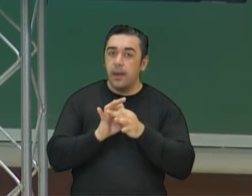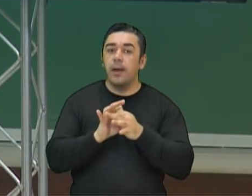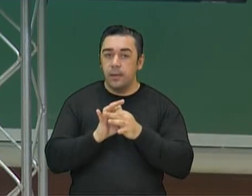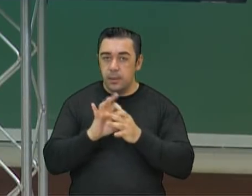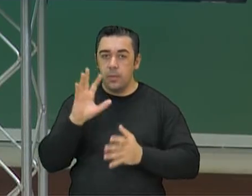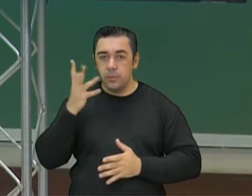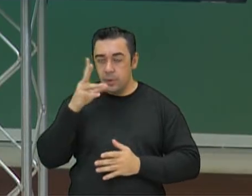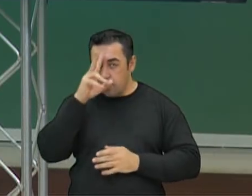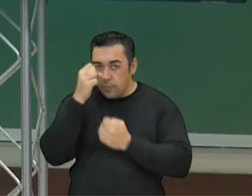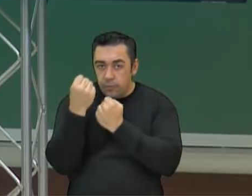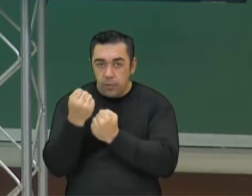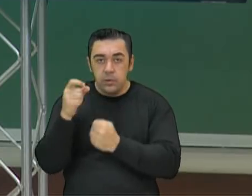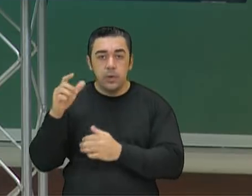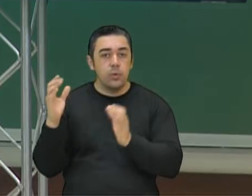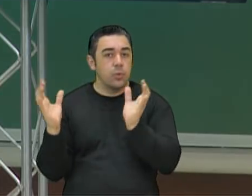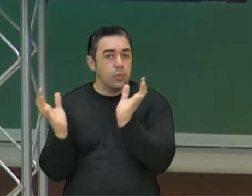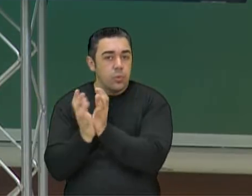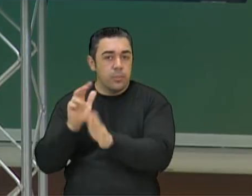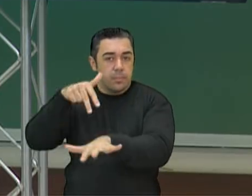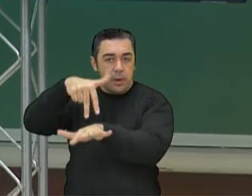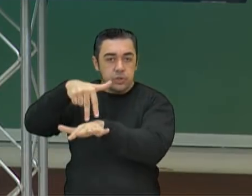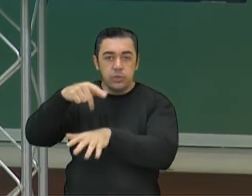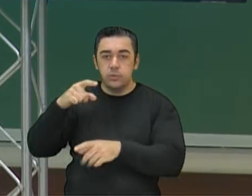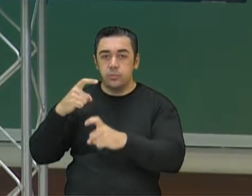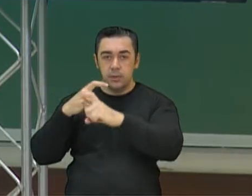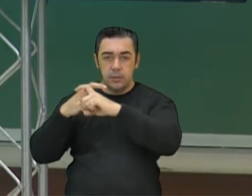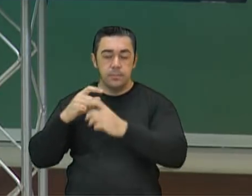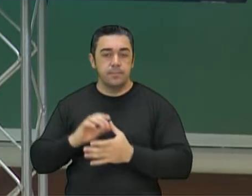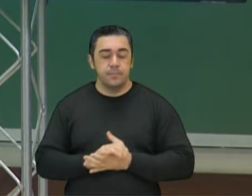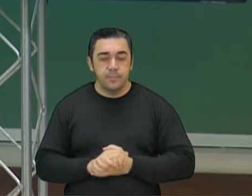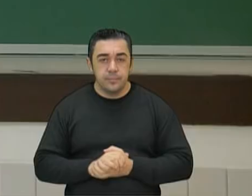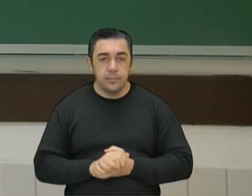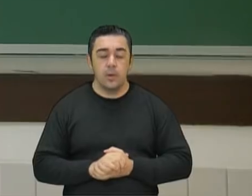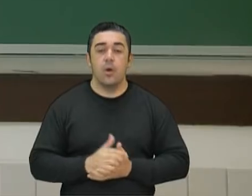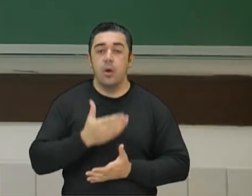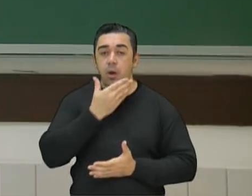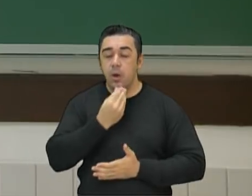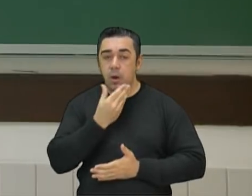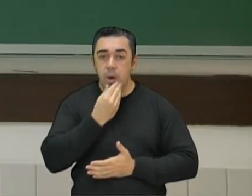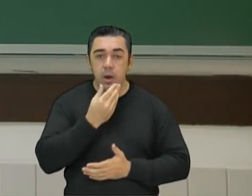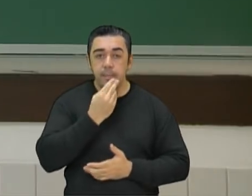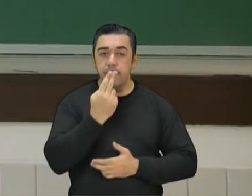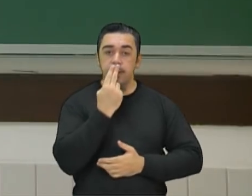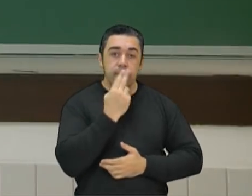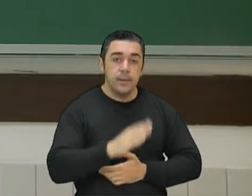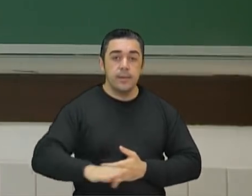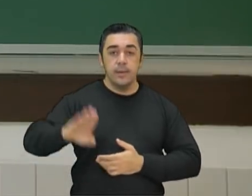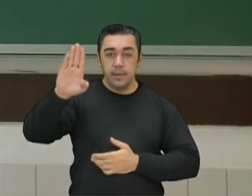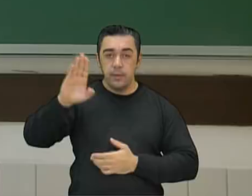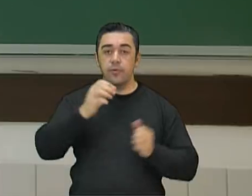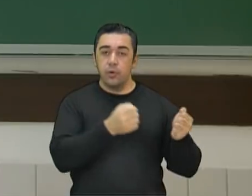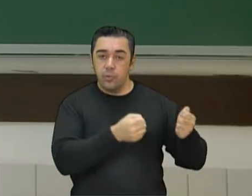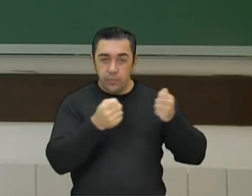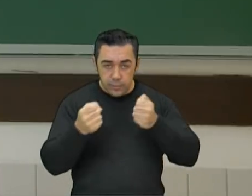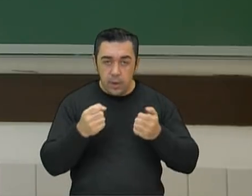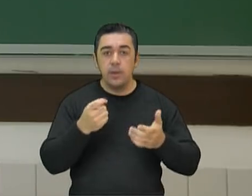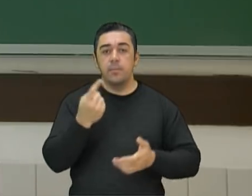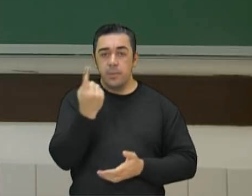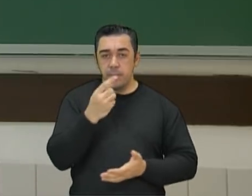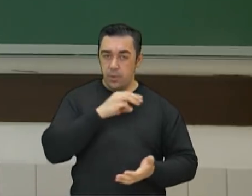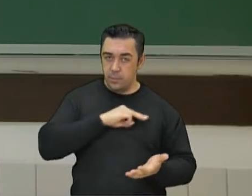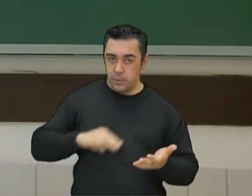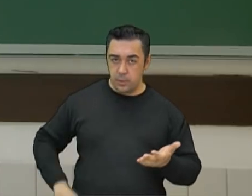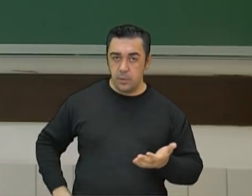ao fortalecimento do nazismo na Alemanha. O Hitler, ele foi convidado a ser primeiro-ministro em